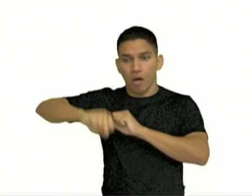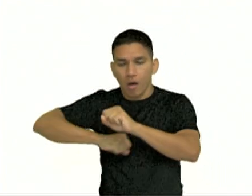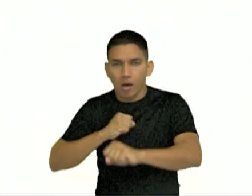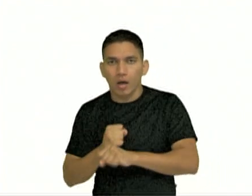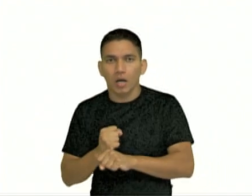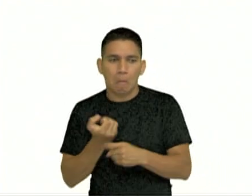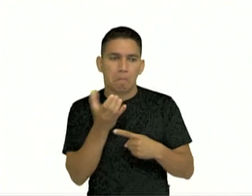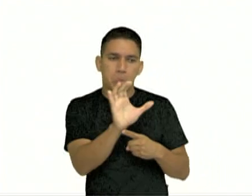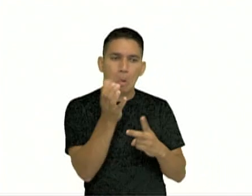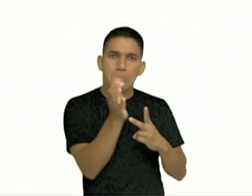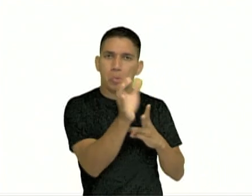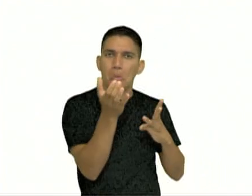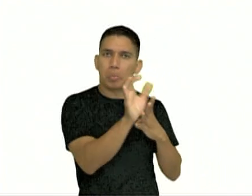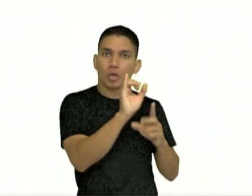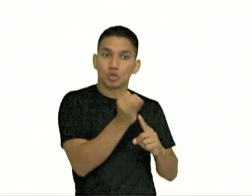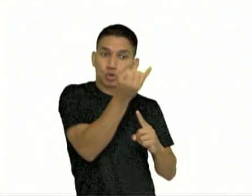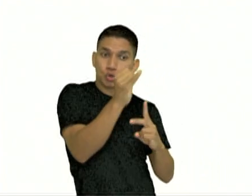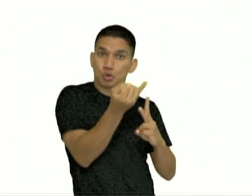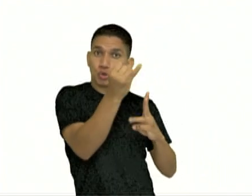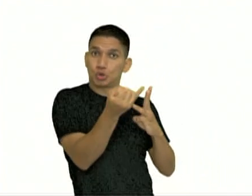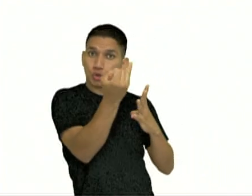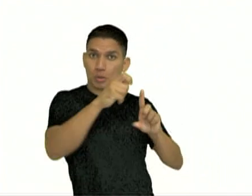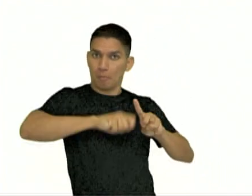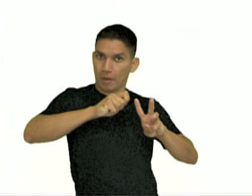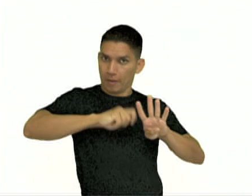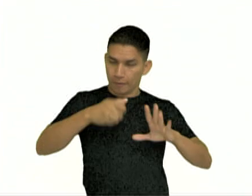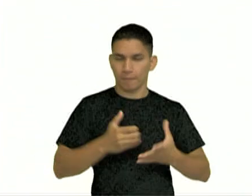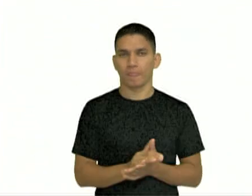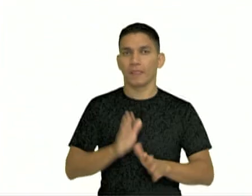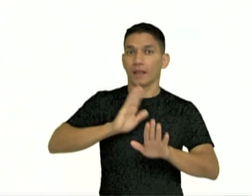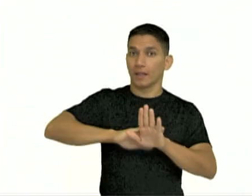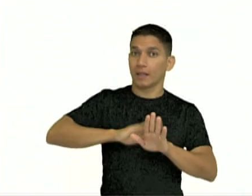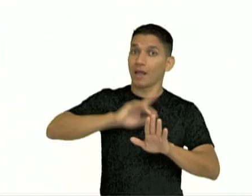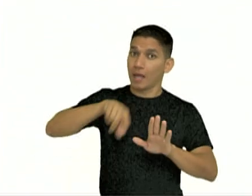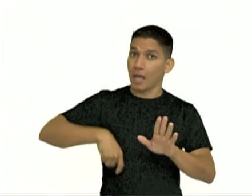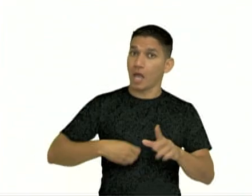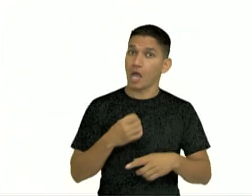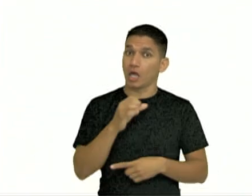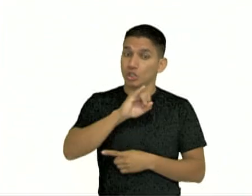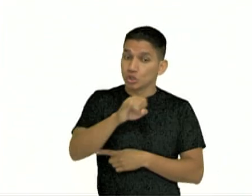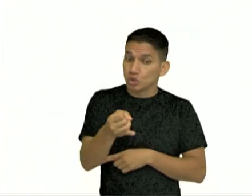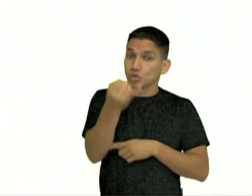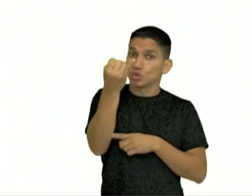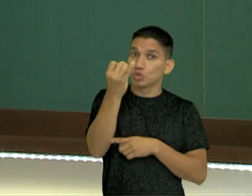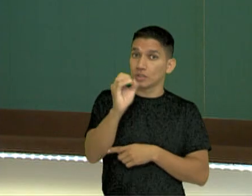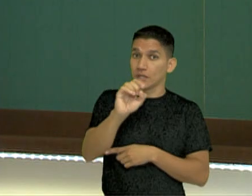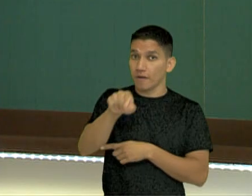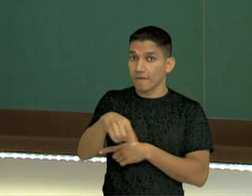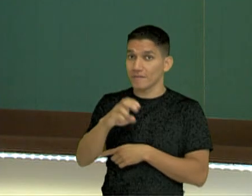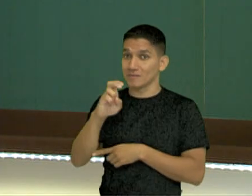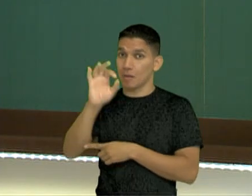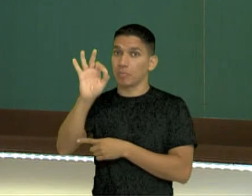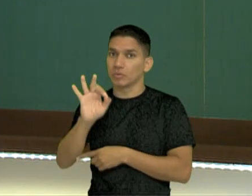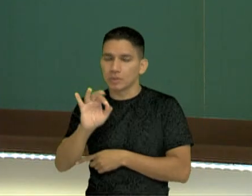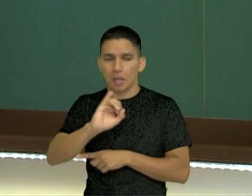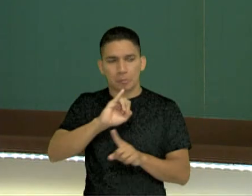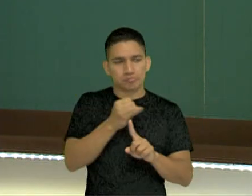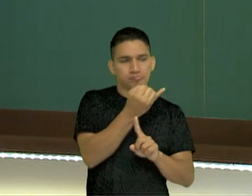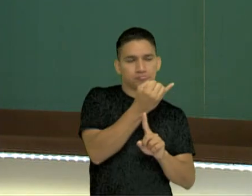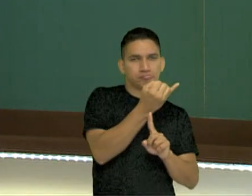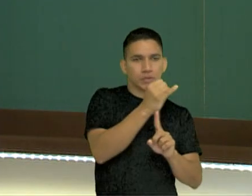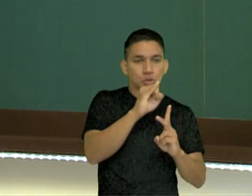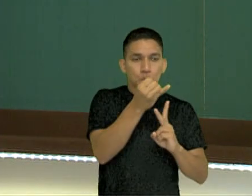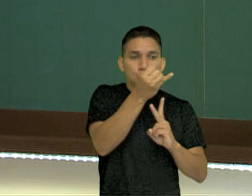seja, o juro mês a mês, estamos falando de um juro de 0,5%. 0,5% no primeiro mês, depois